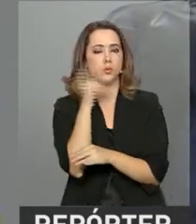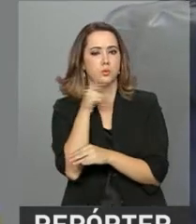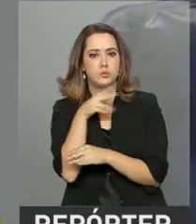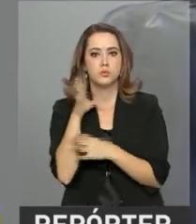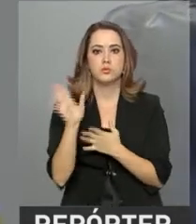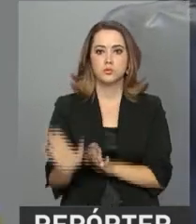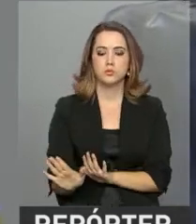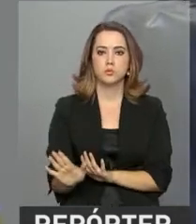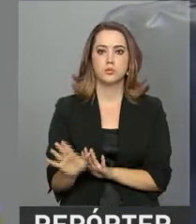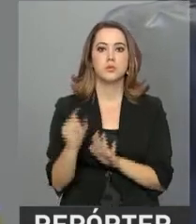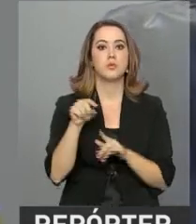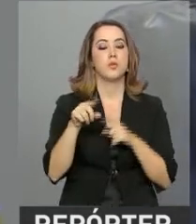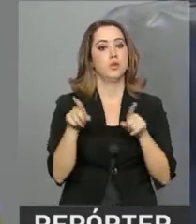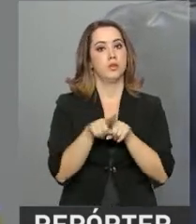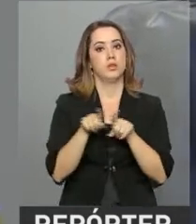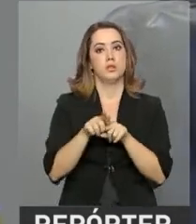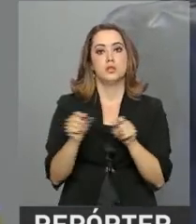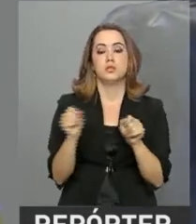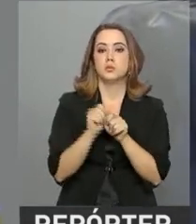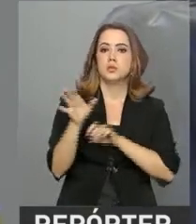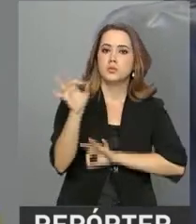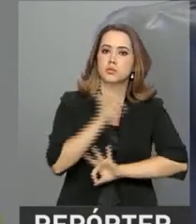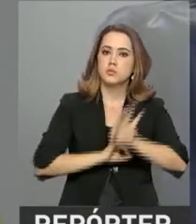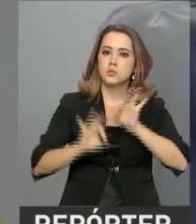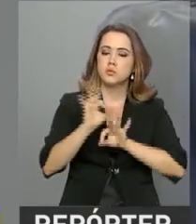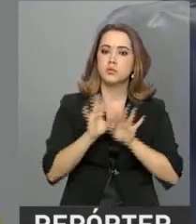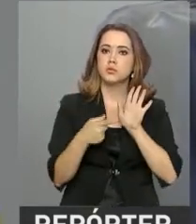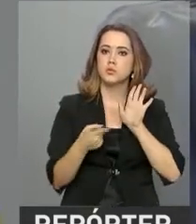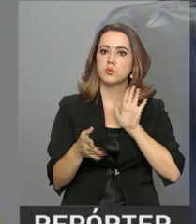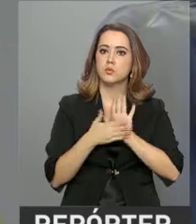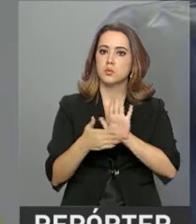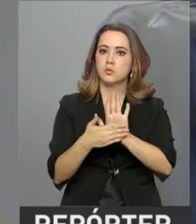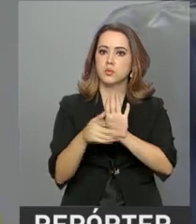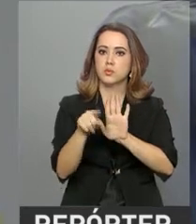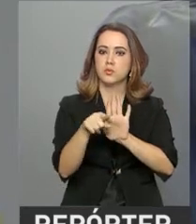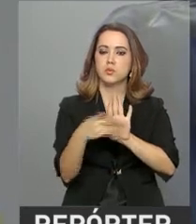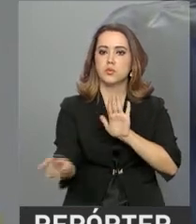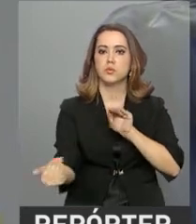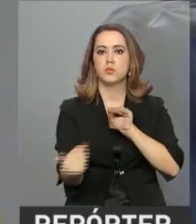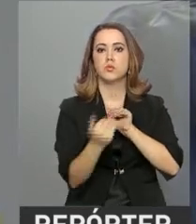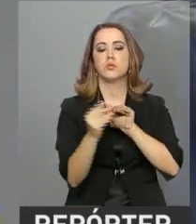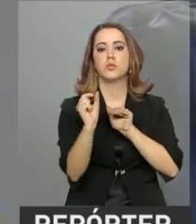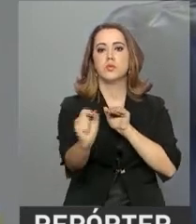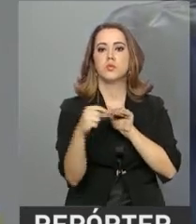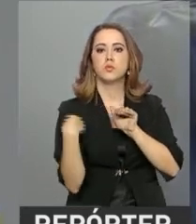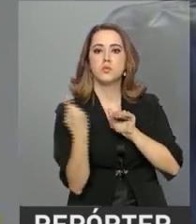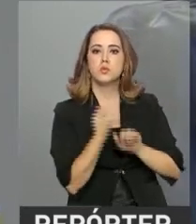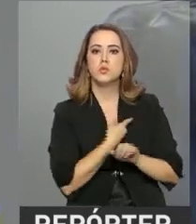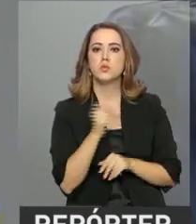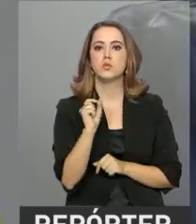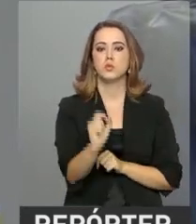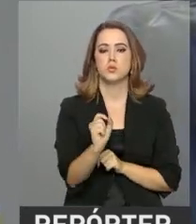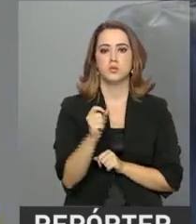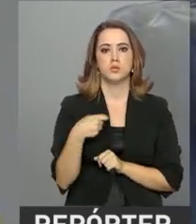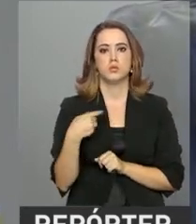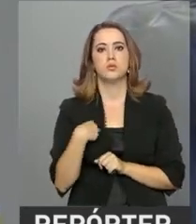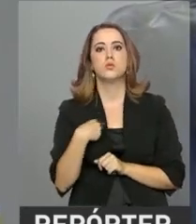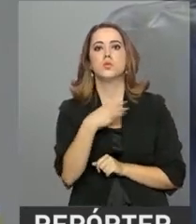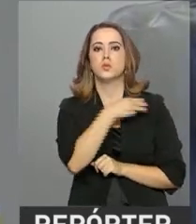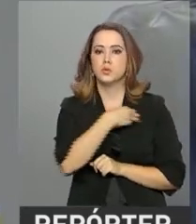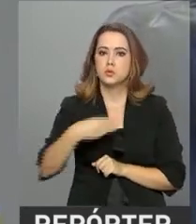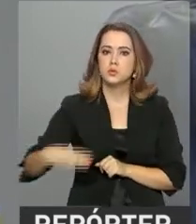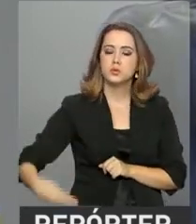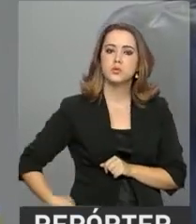possível. E fazermos sim e apresentarmos, é um compromisso nosso, aí no caso um compromisso da